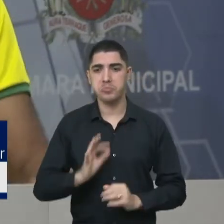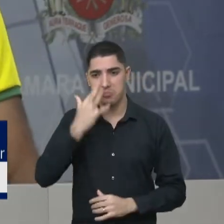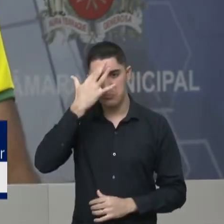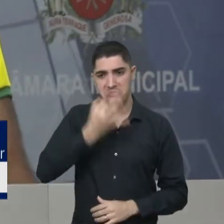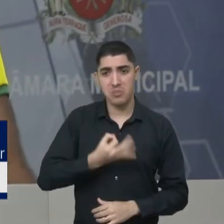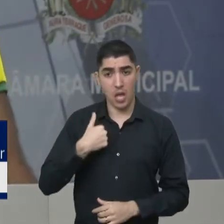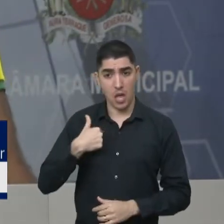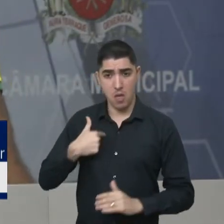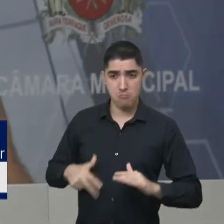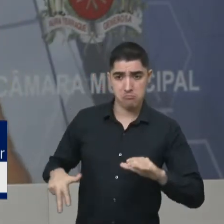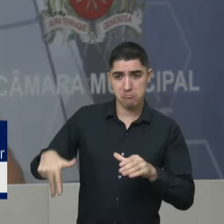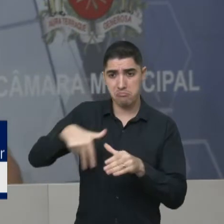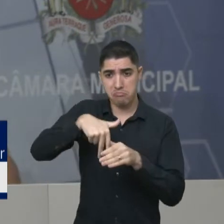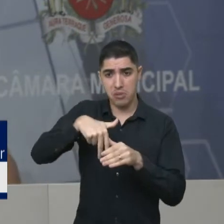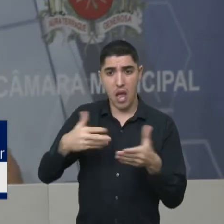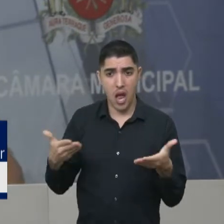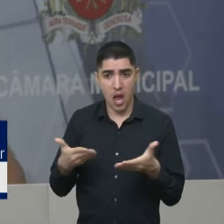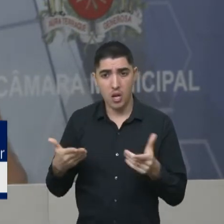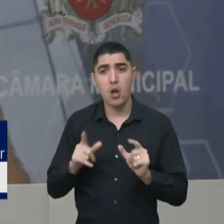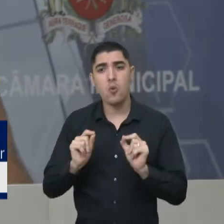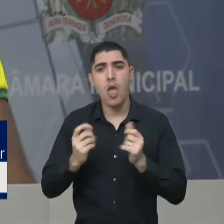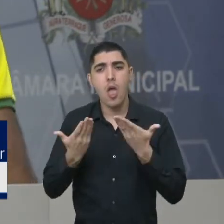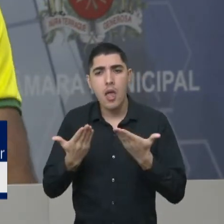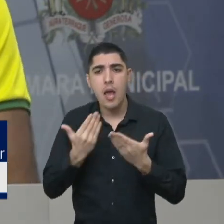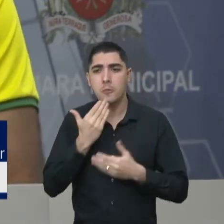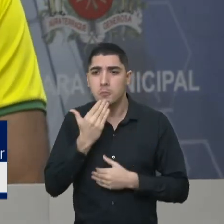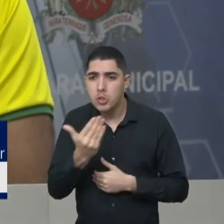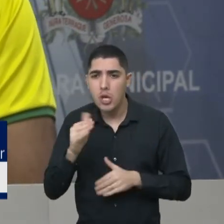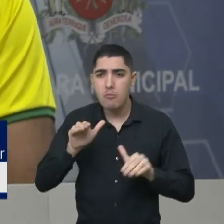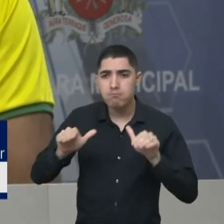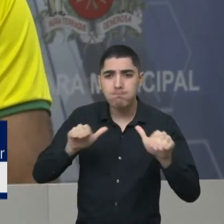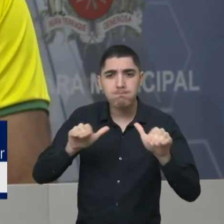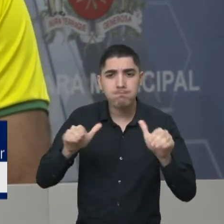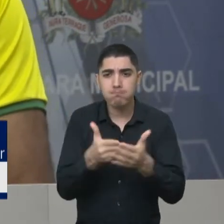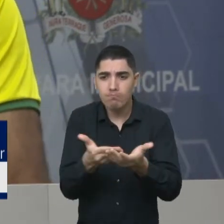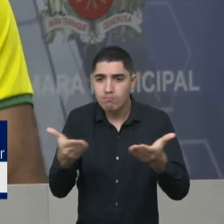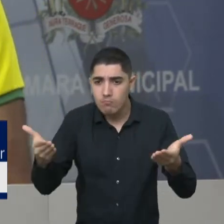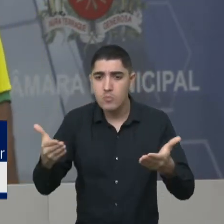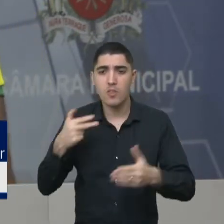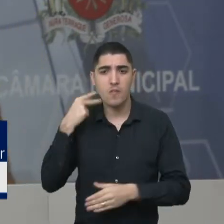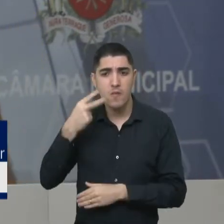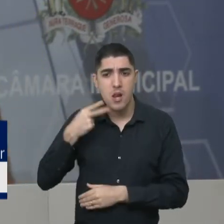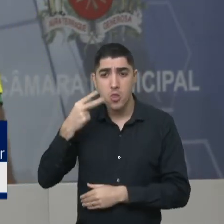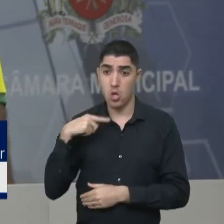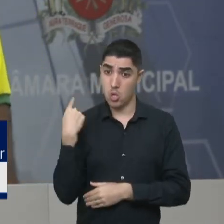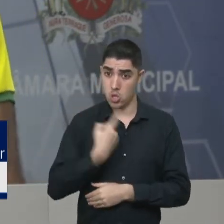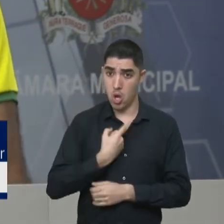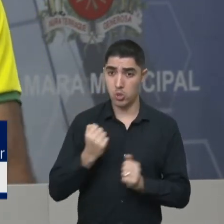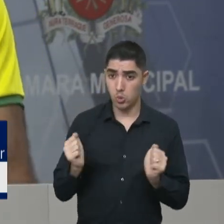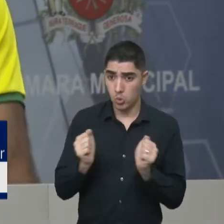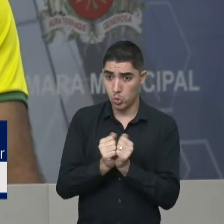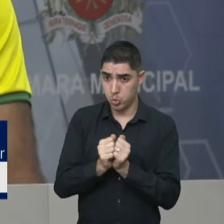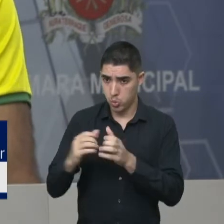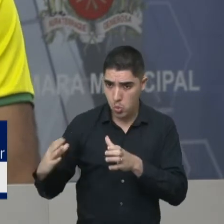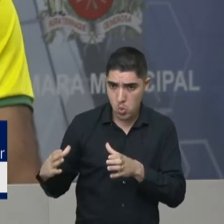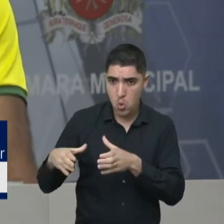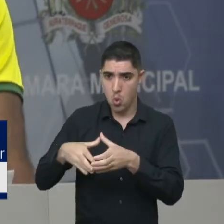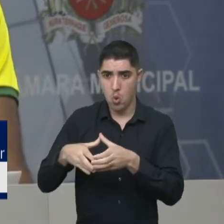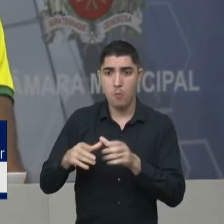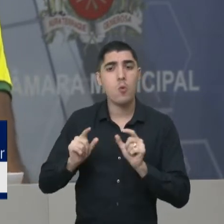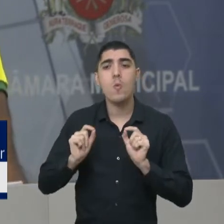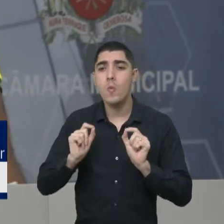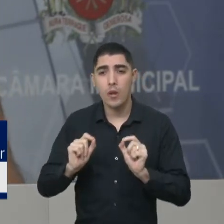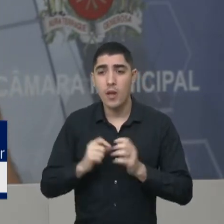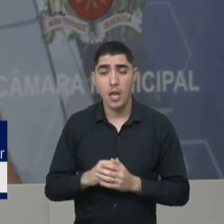nesta frente, quero aqui convocar e convidar todos os vereadores dessa casa para a gente fazer uma frente. Para quê? Para a